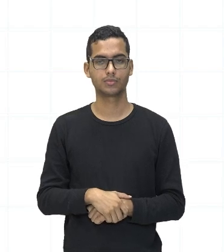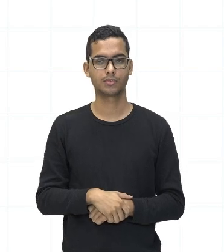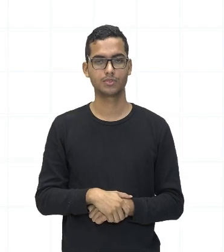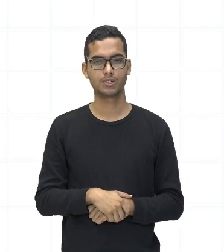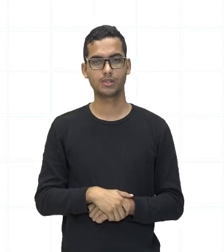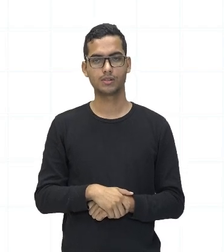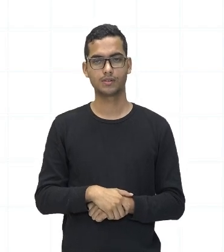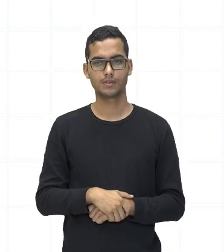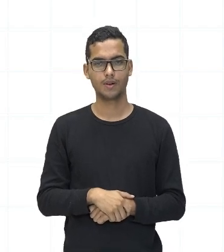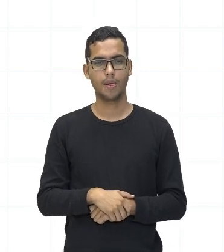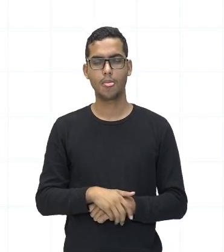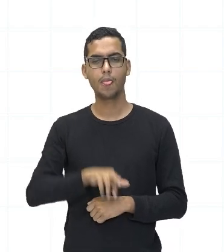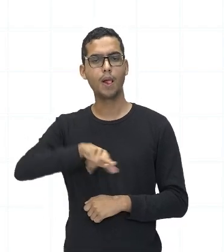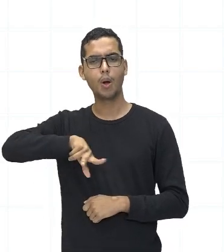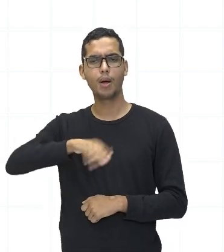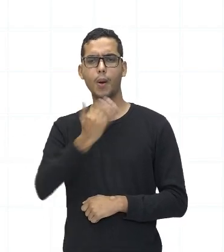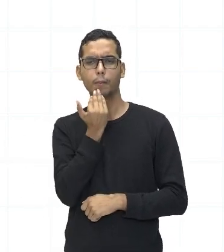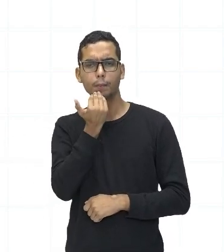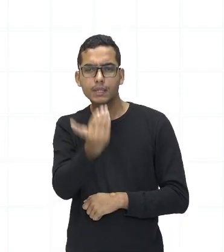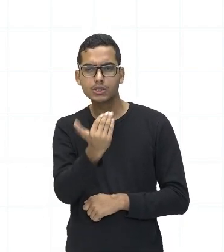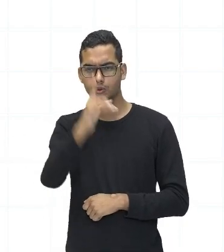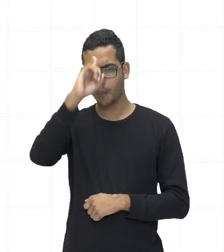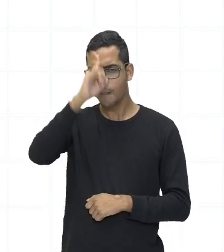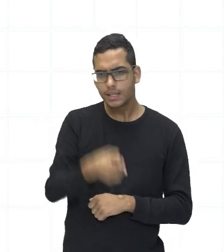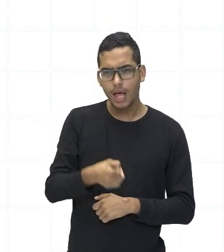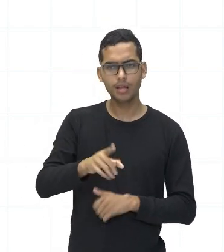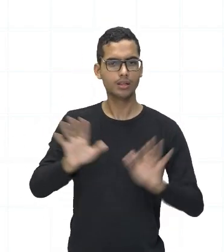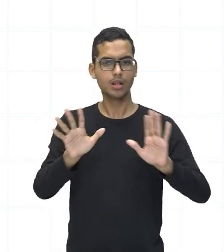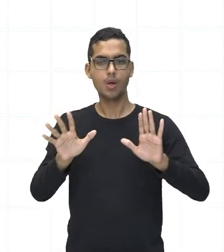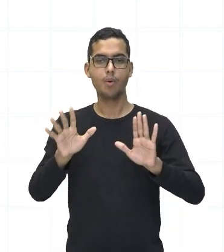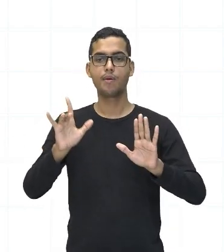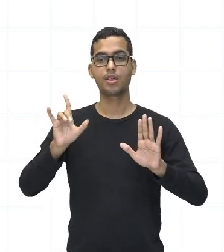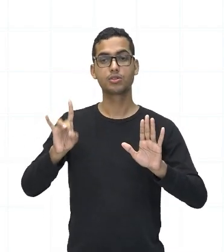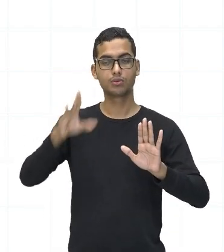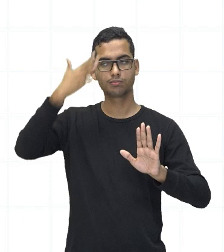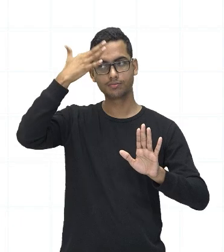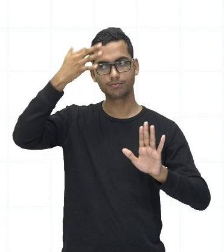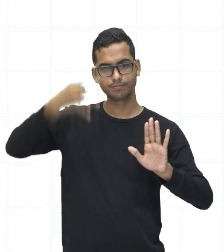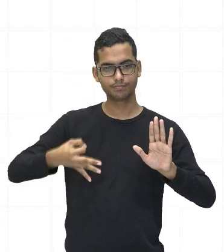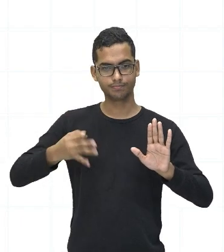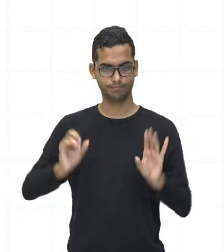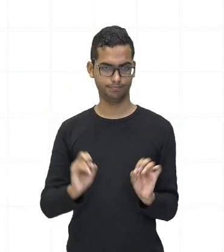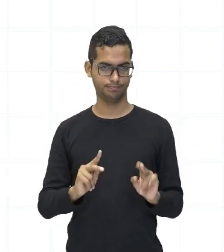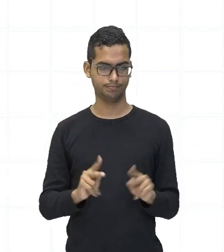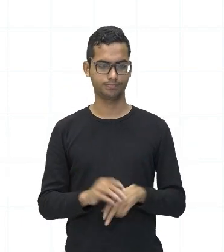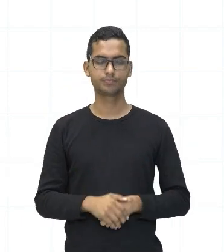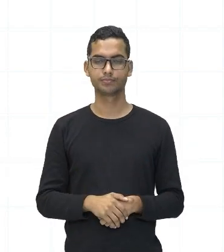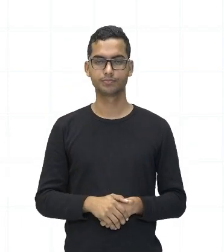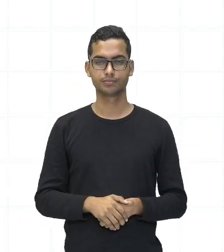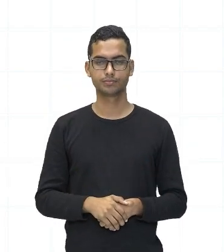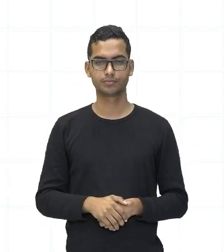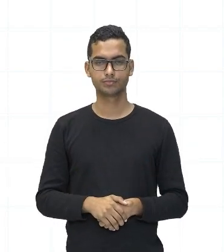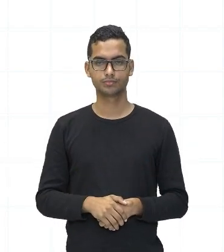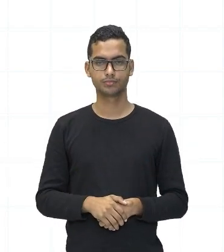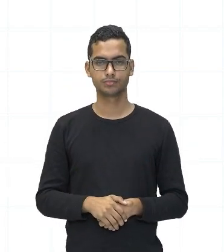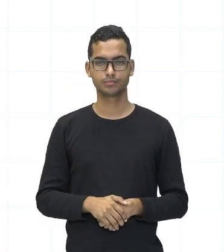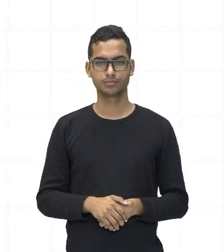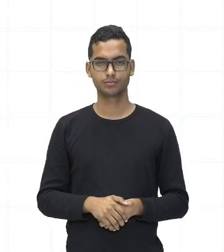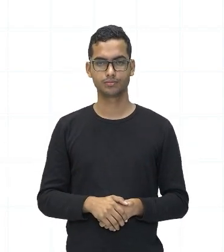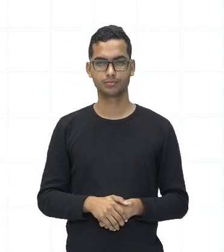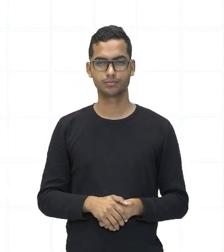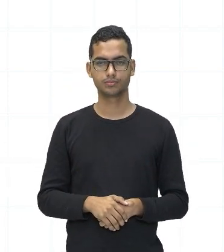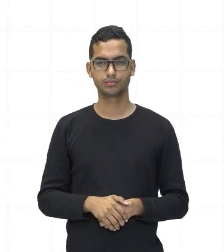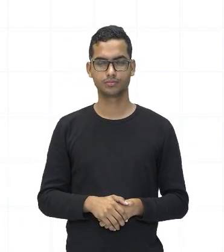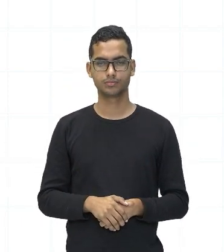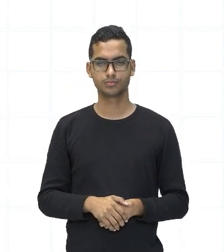ordem, de um pedido, de um comando, então não é modo imperativo, ok? Seguindo adiante, vamos observar outros